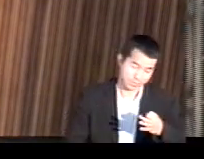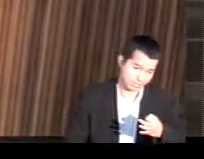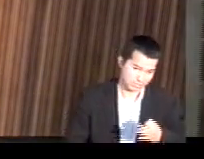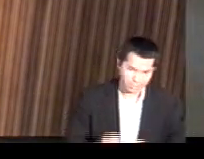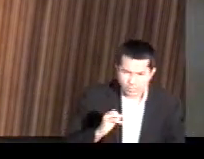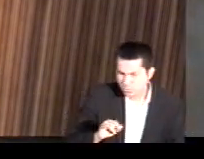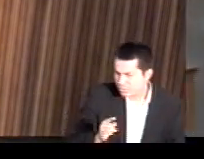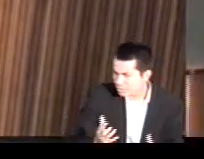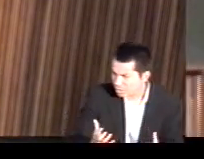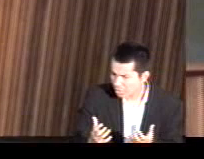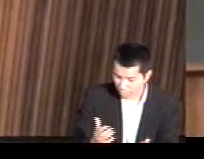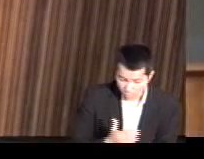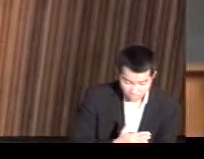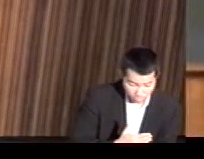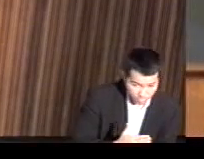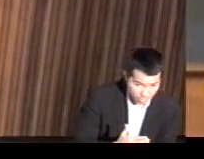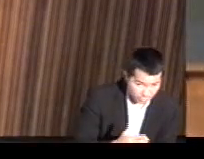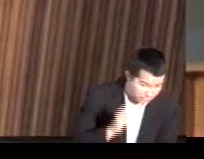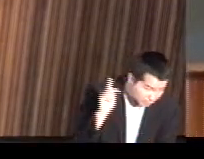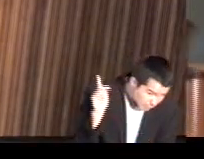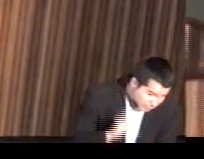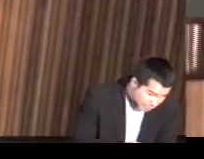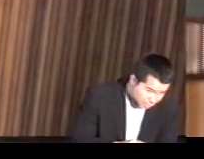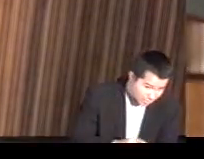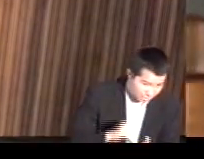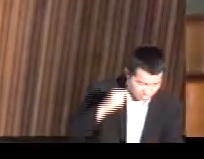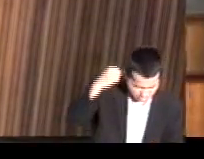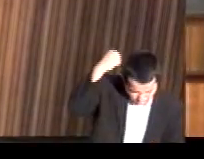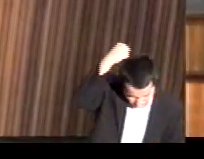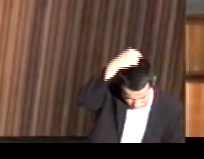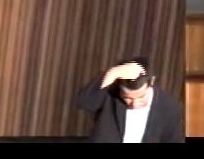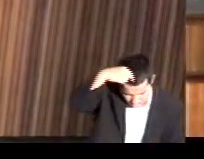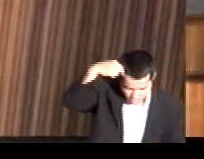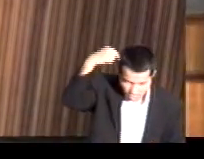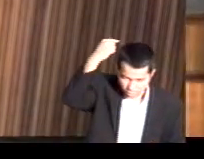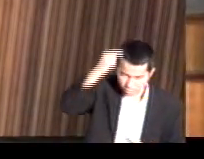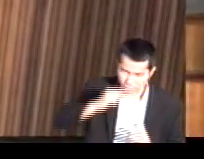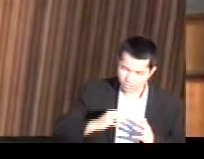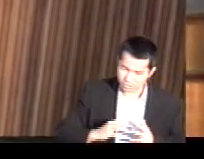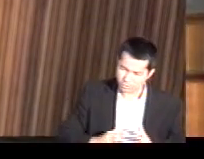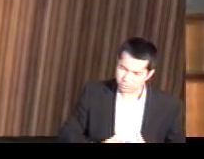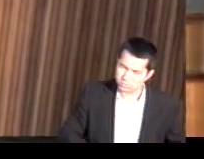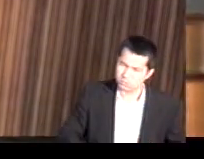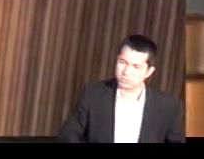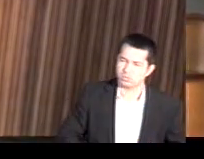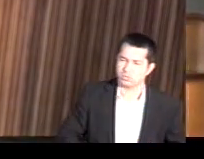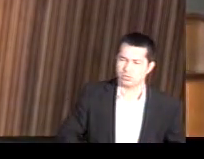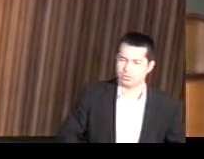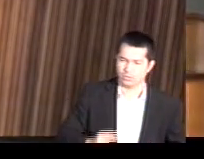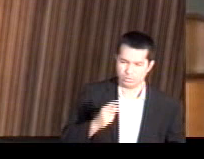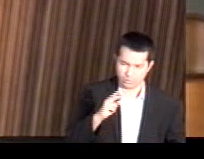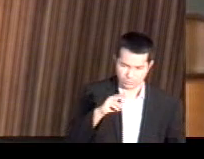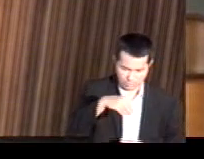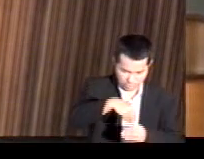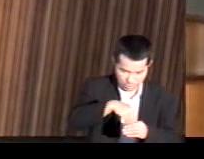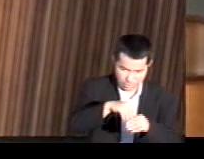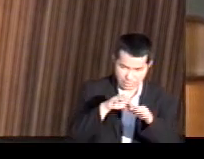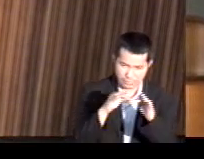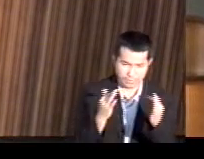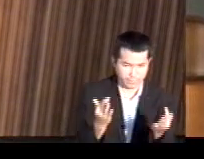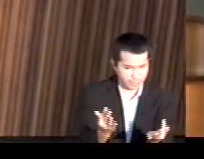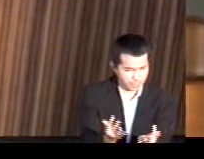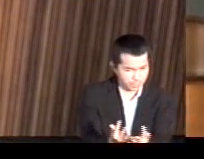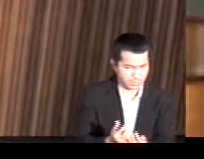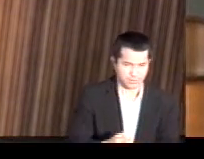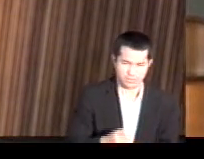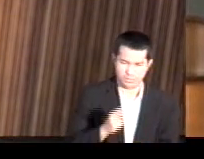alguma coisa que tenha efeito nessa sociedade, na nossa casa, entre os nossos filhos, primeiro tem que